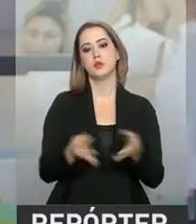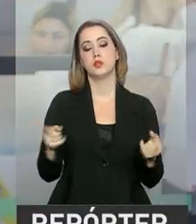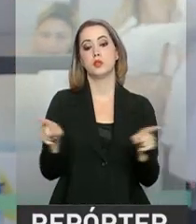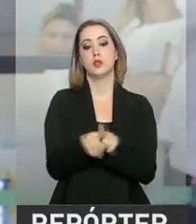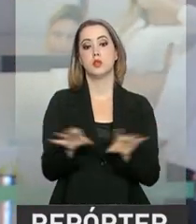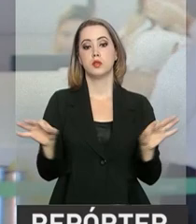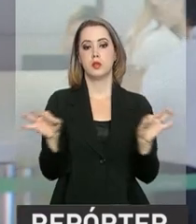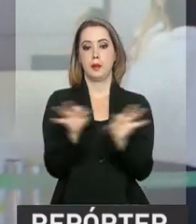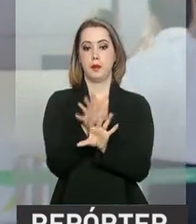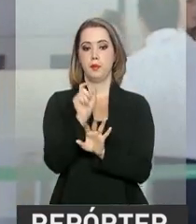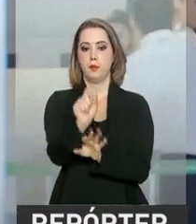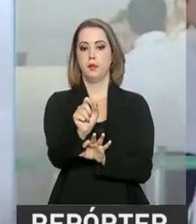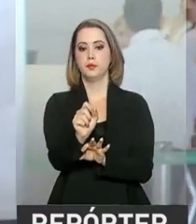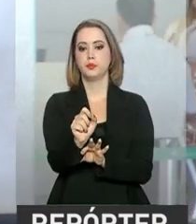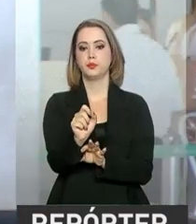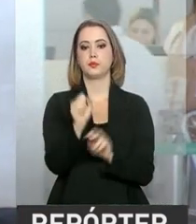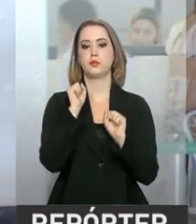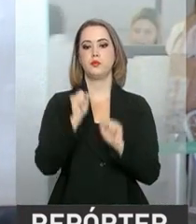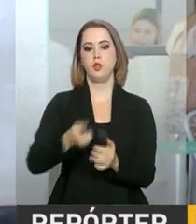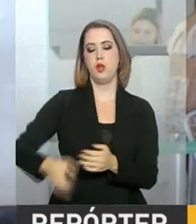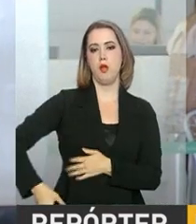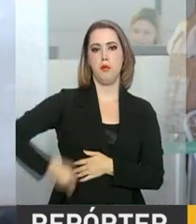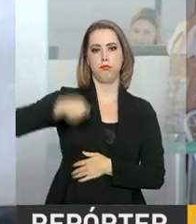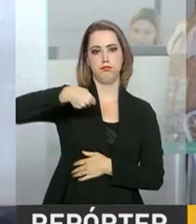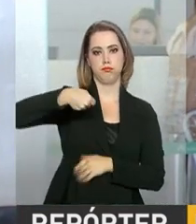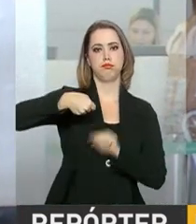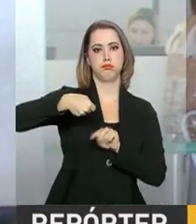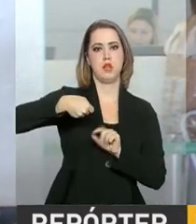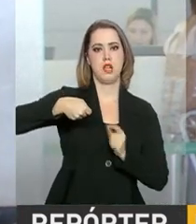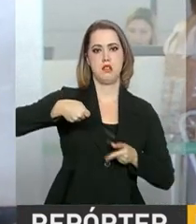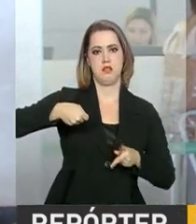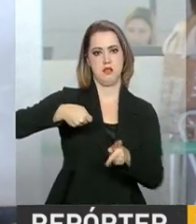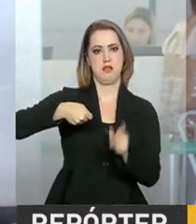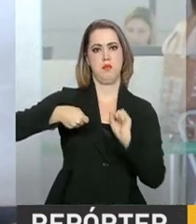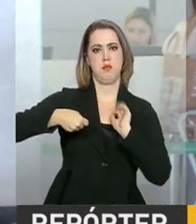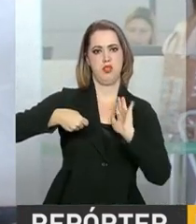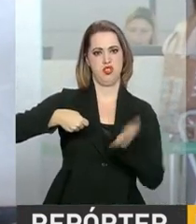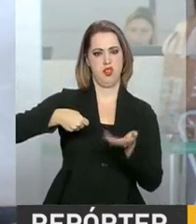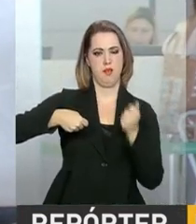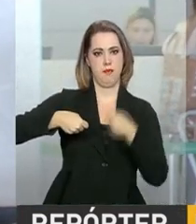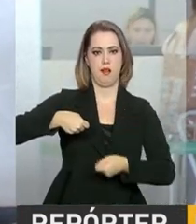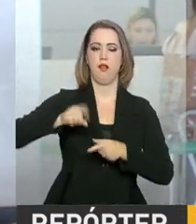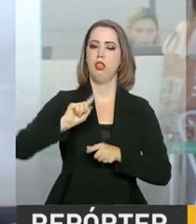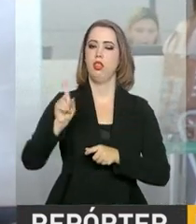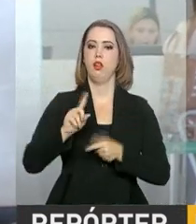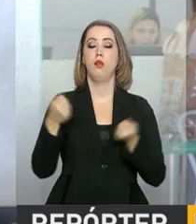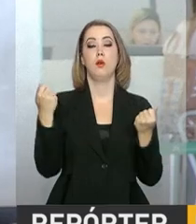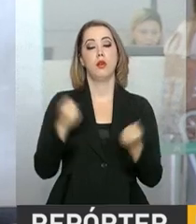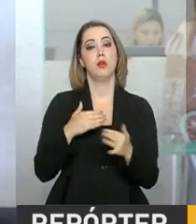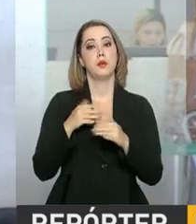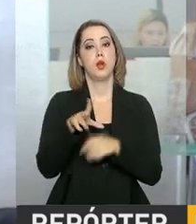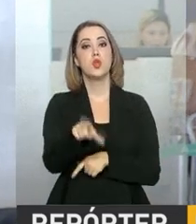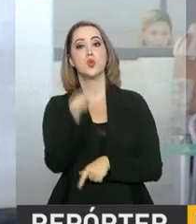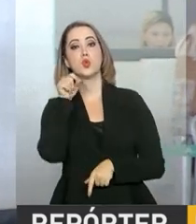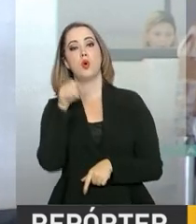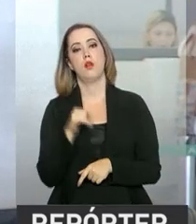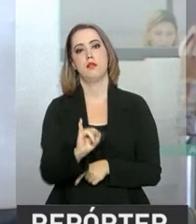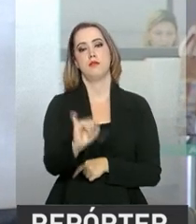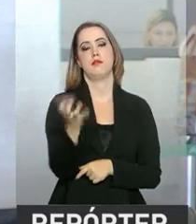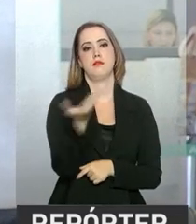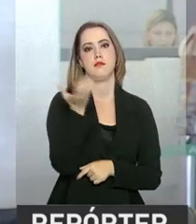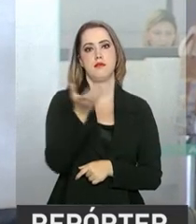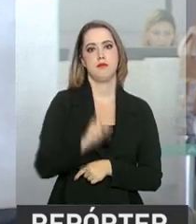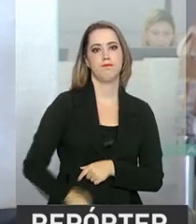da franquia obrigatória de bagagens. A partir do dia 14 de março de 2017, os passageiros deverão optar na hora da compra